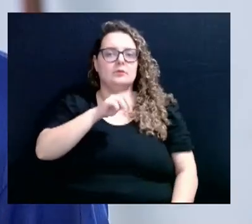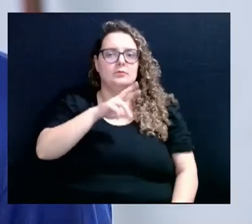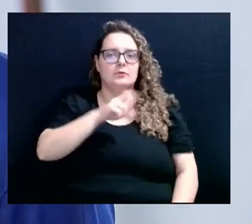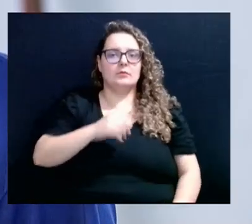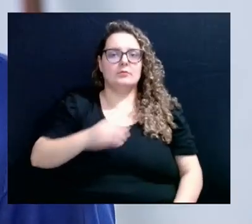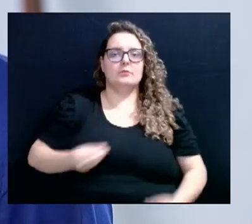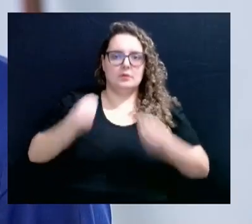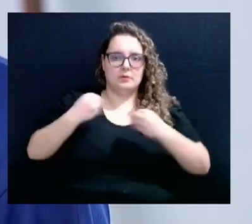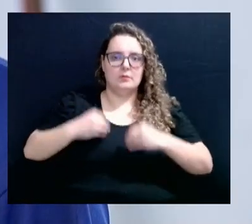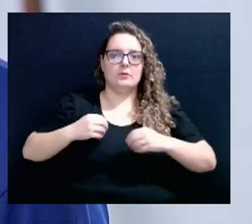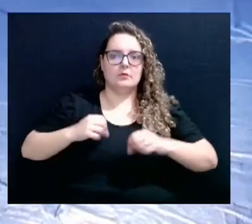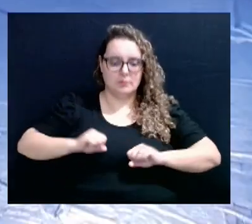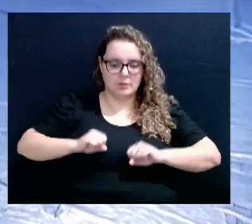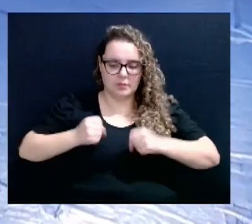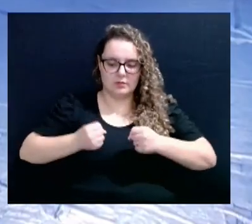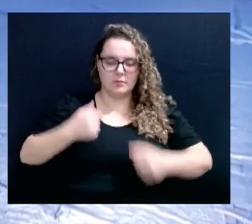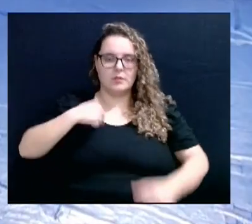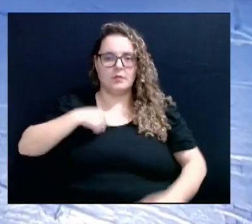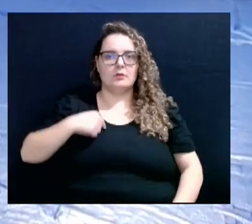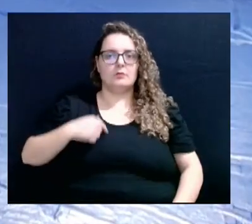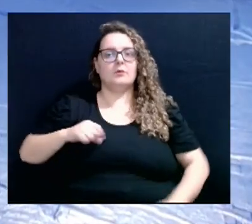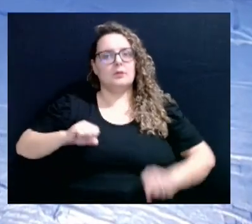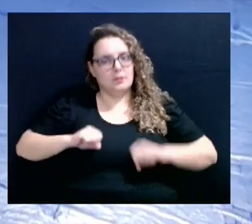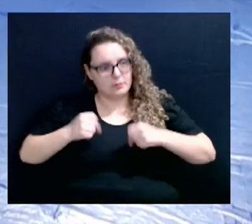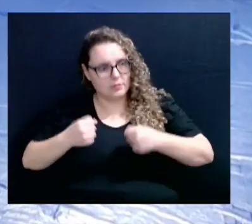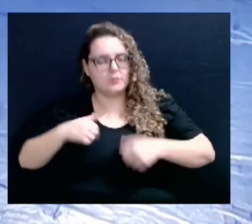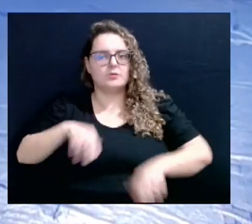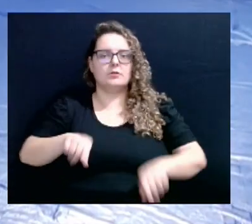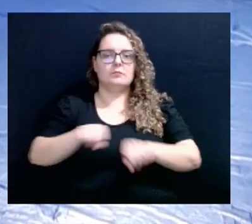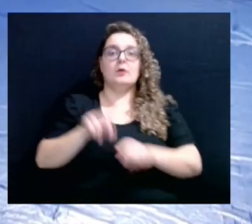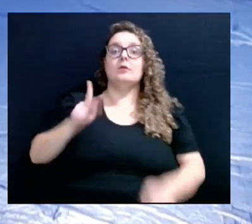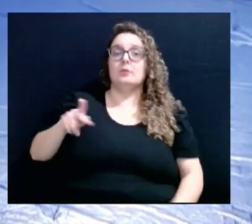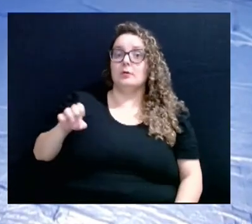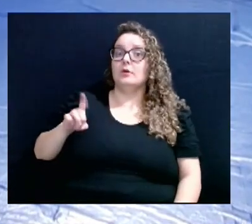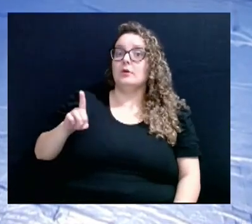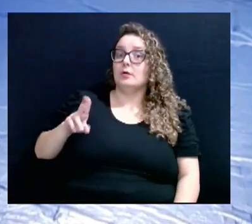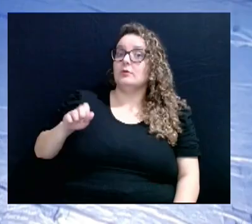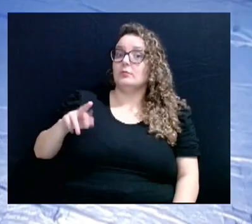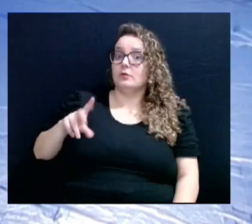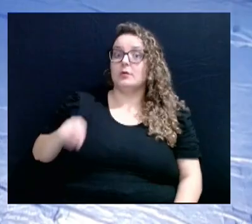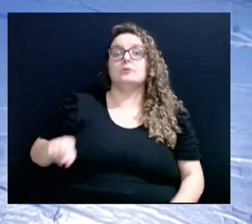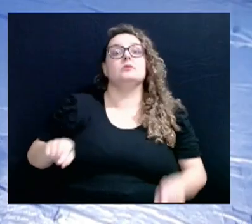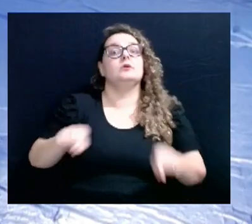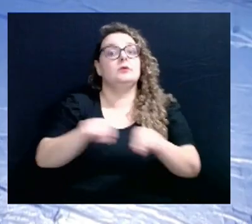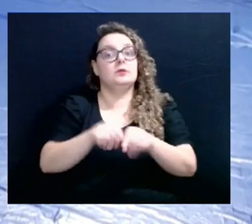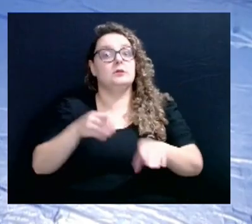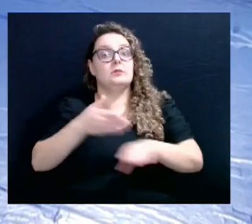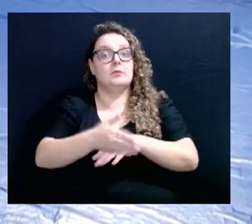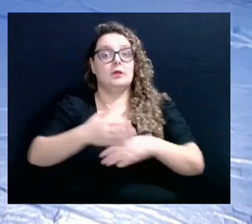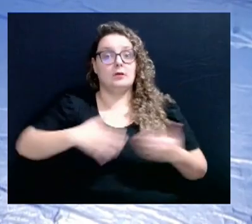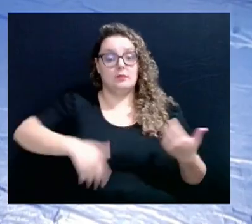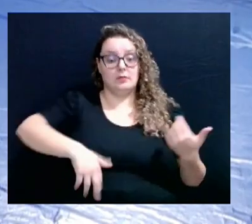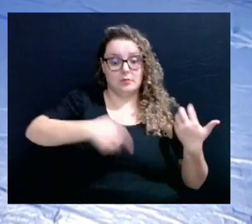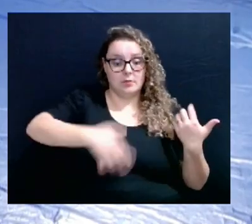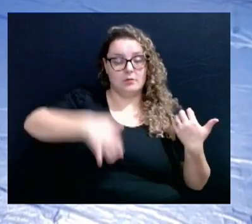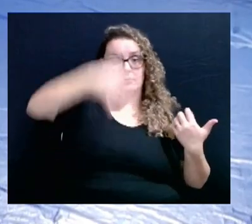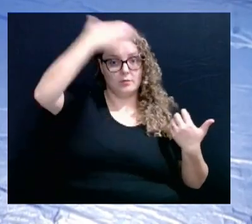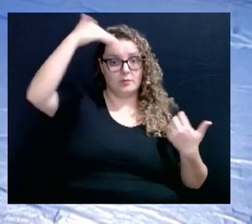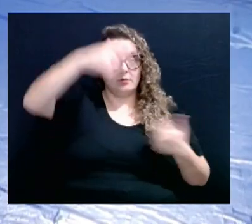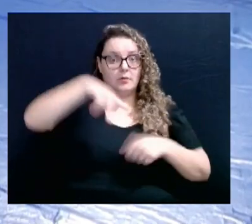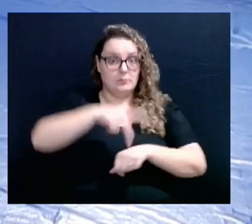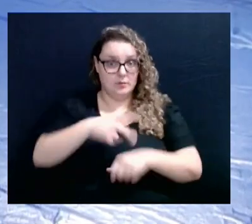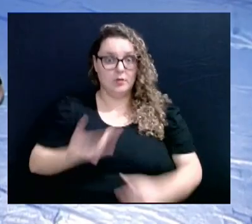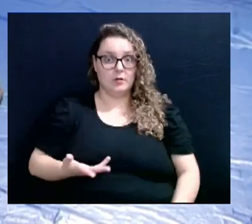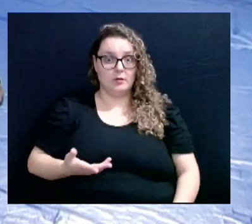dedicando mais para que eu me dedique. O professor Eduardo, que também vai para o México como treinador e como